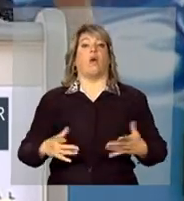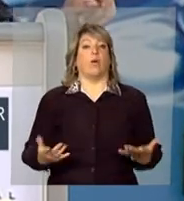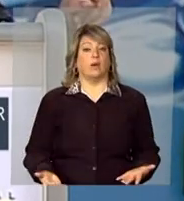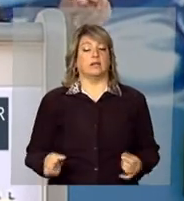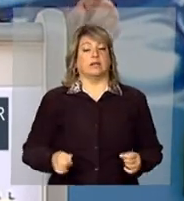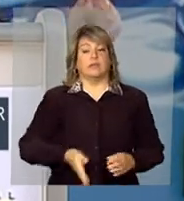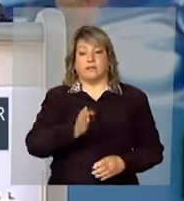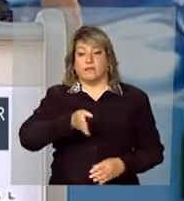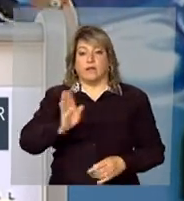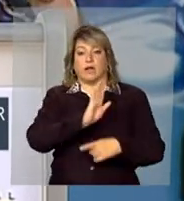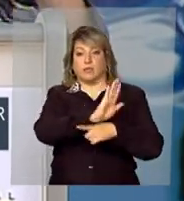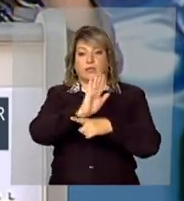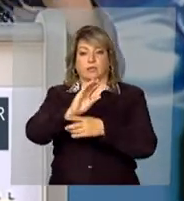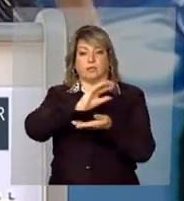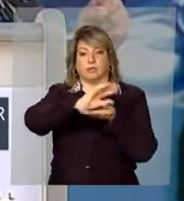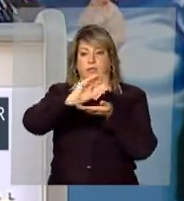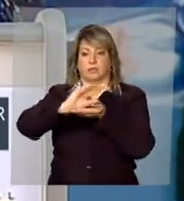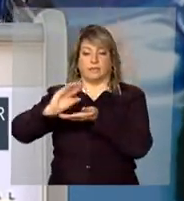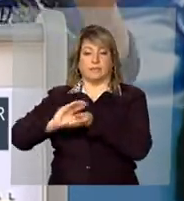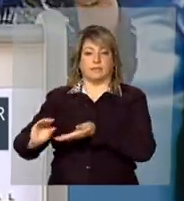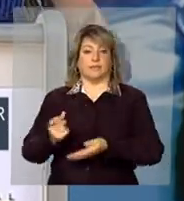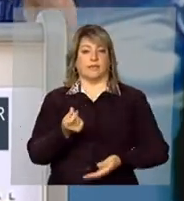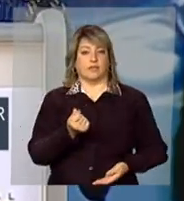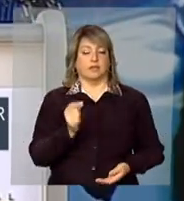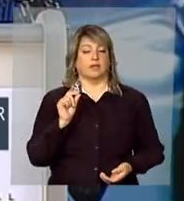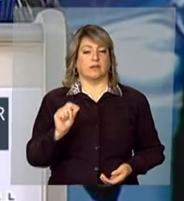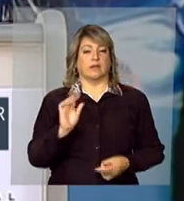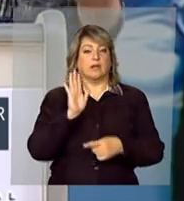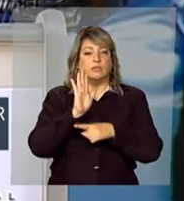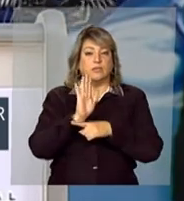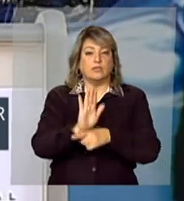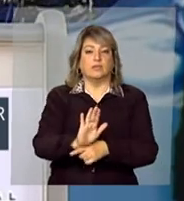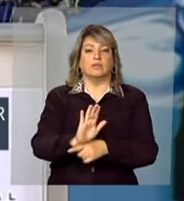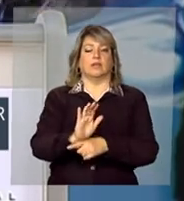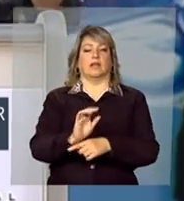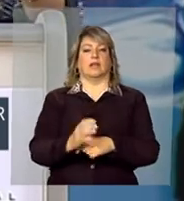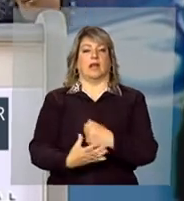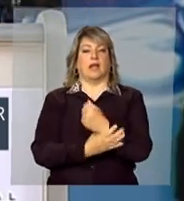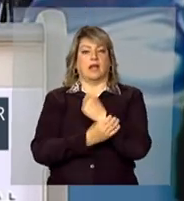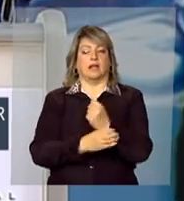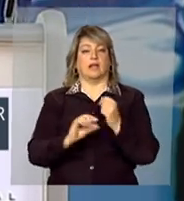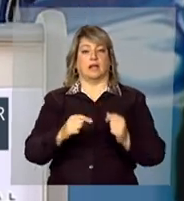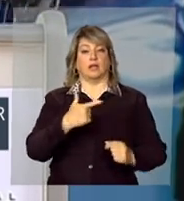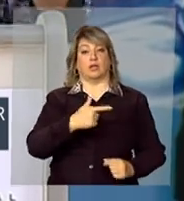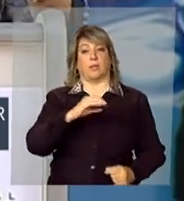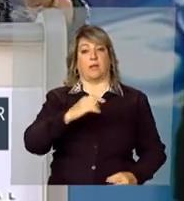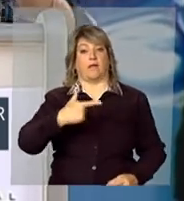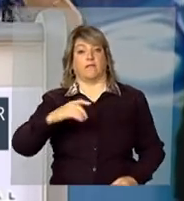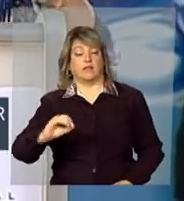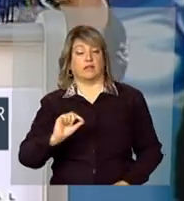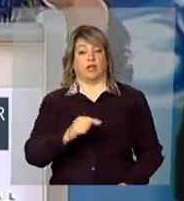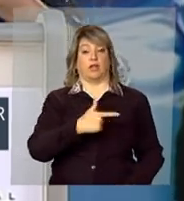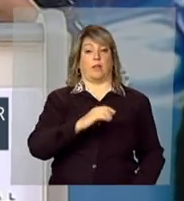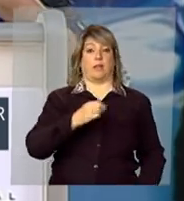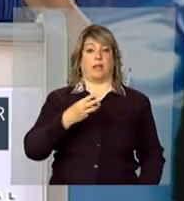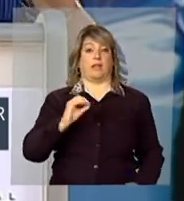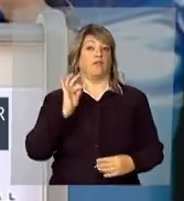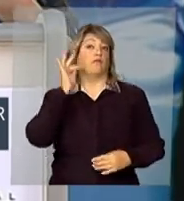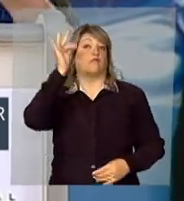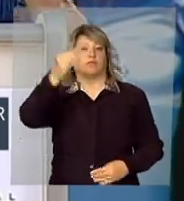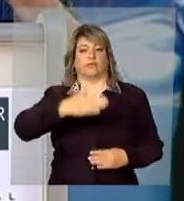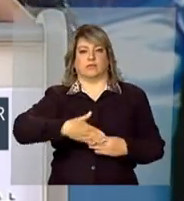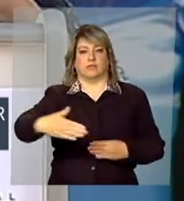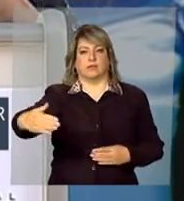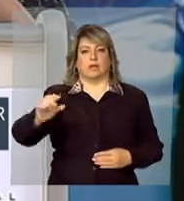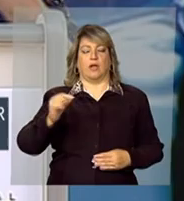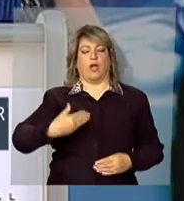para aquilo que garantirá, num horizonte de 2020, de 2030, a nossa